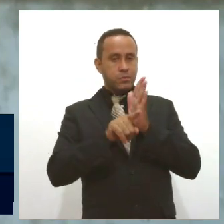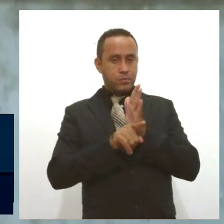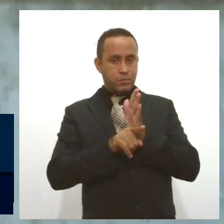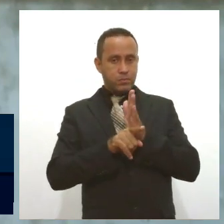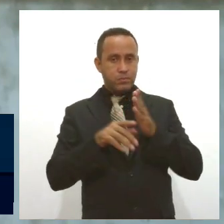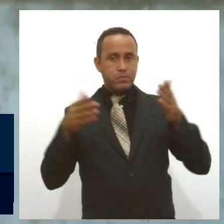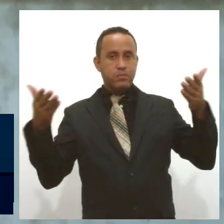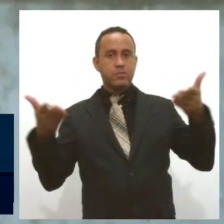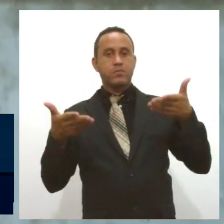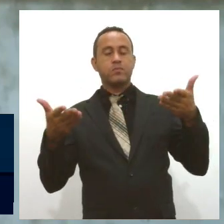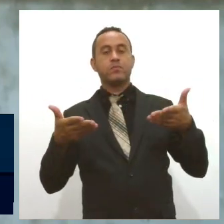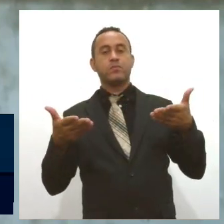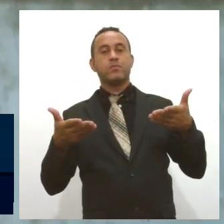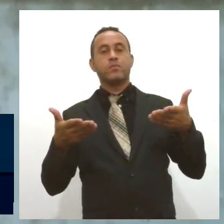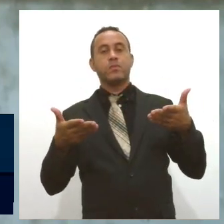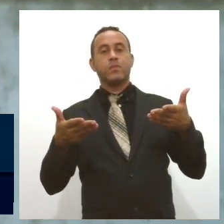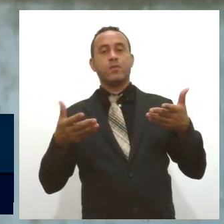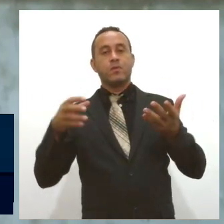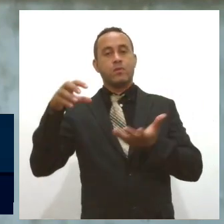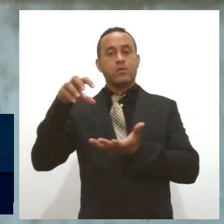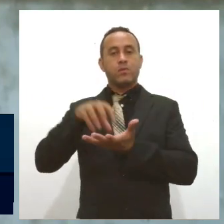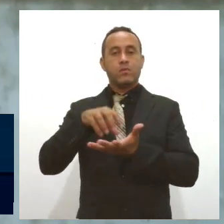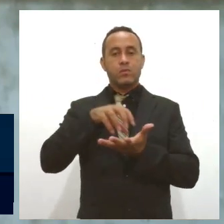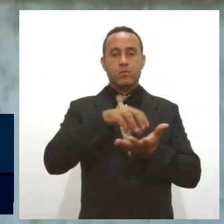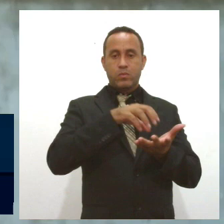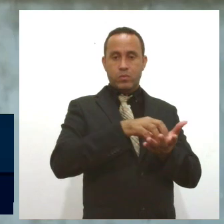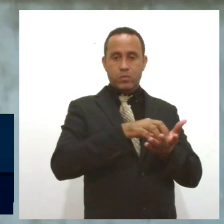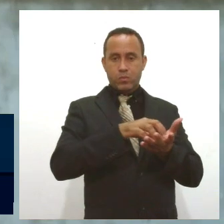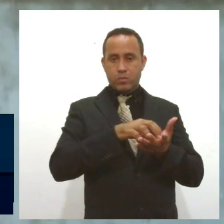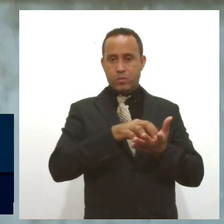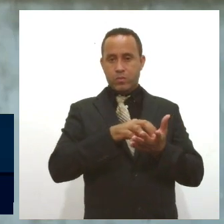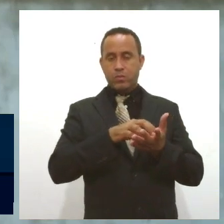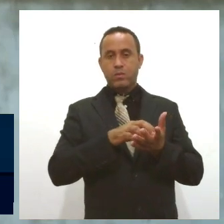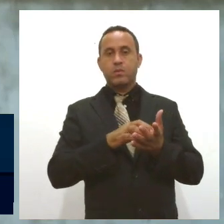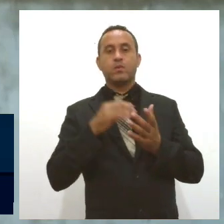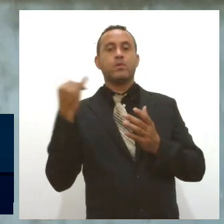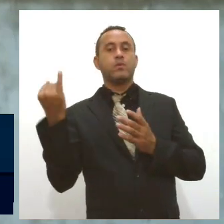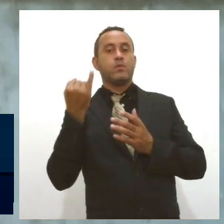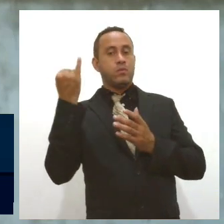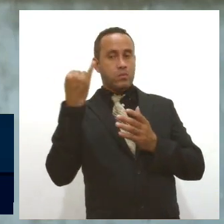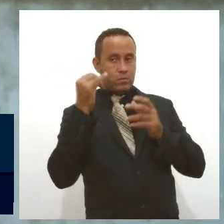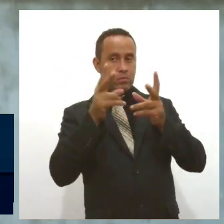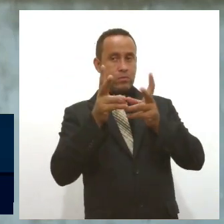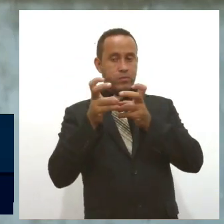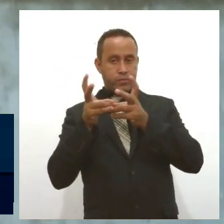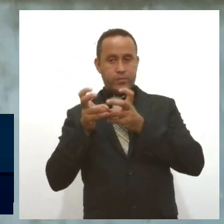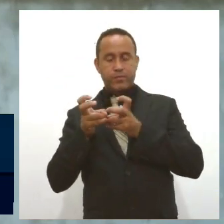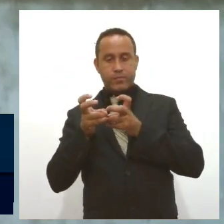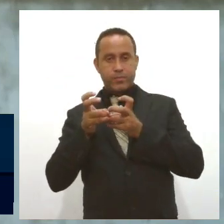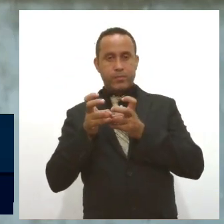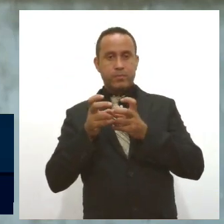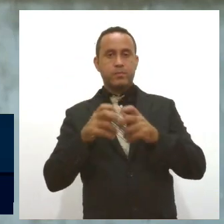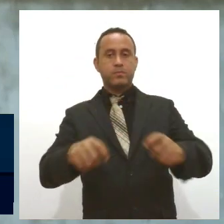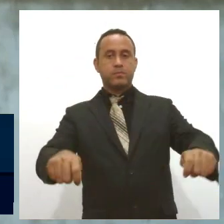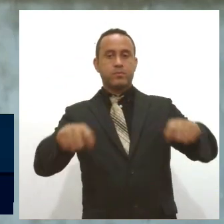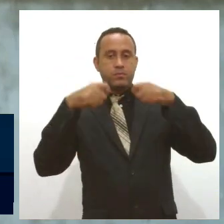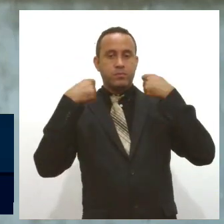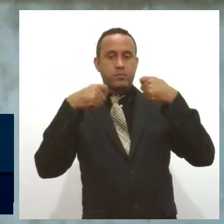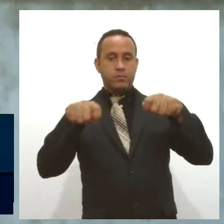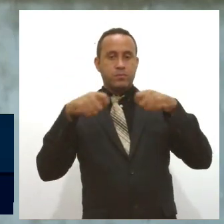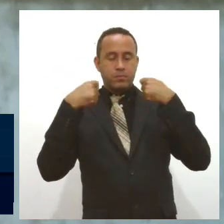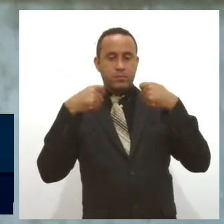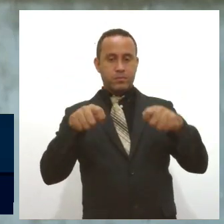Mas agora, inclusive com a implantação desse novo marco regulatório, isso é um indicador que vai ser perseguido. né? E a gente precisa,